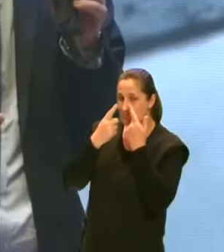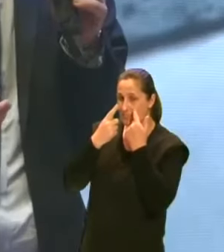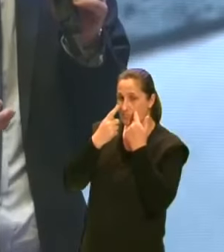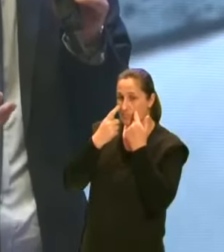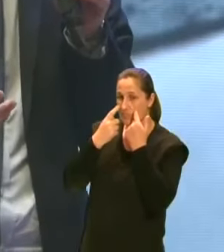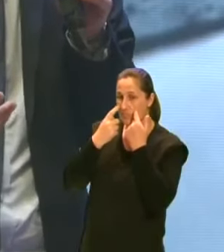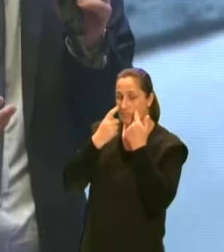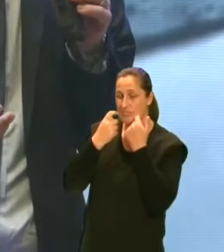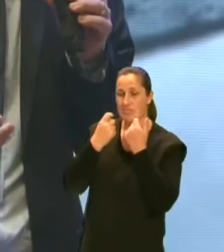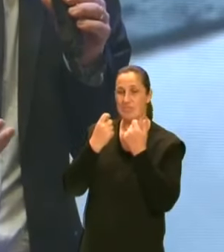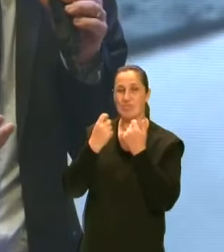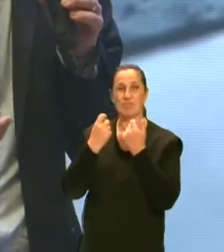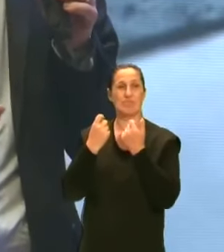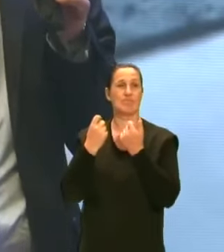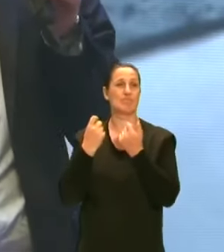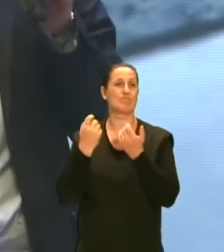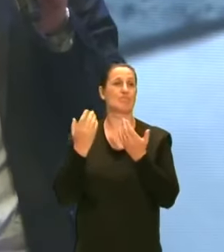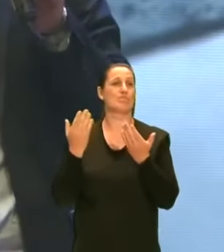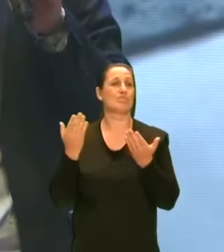chão.